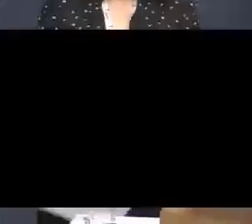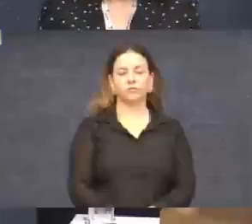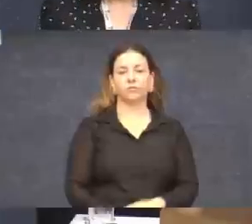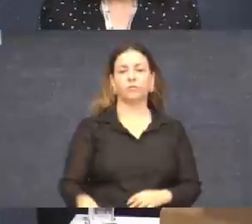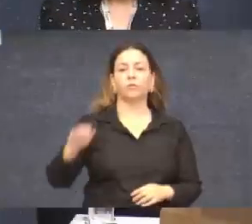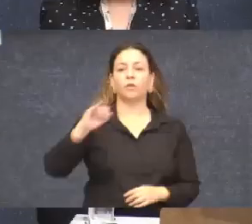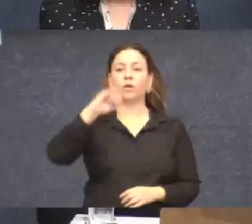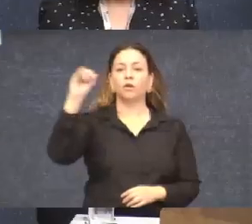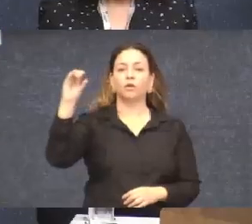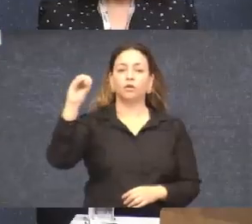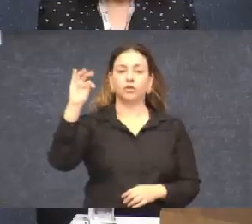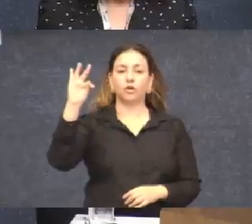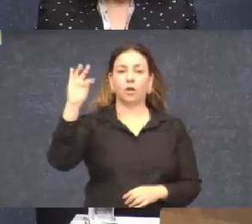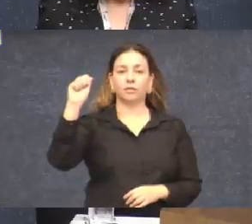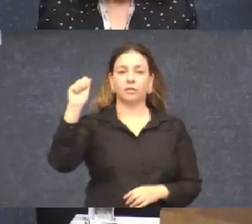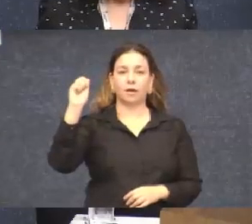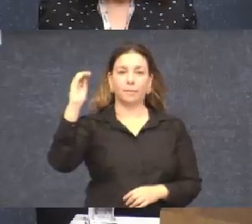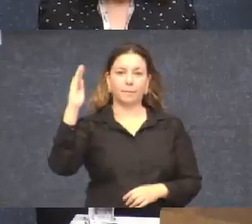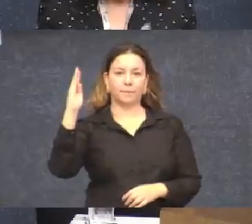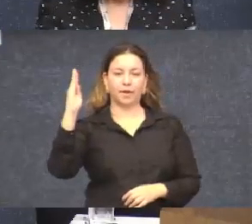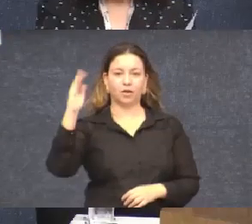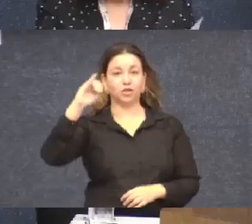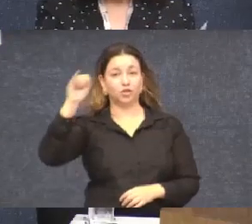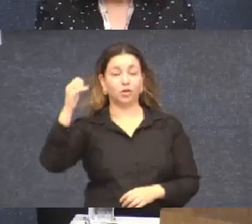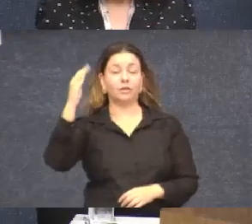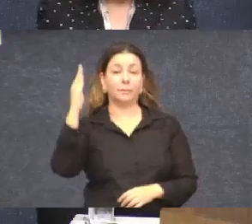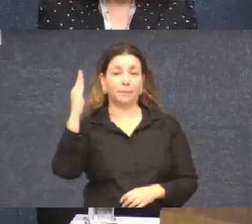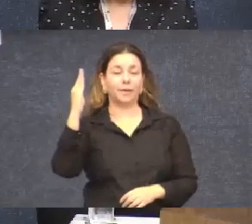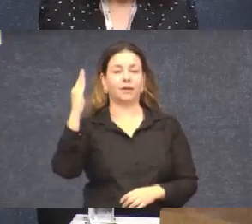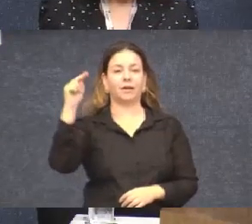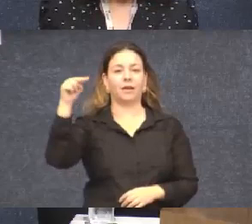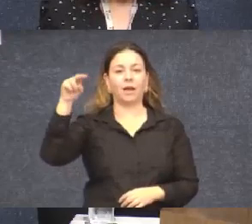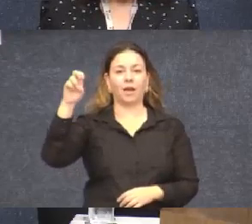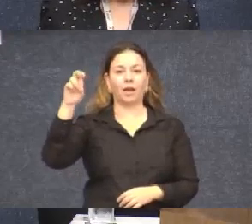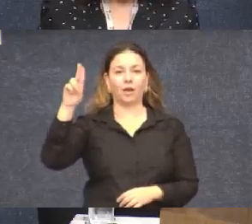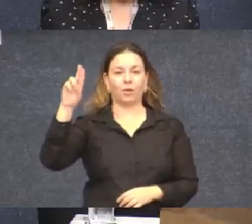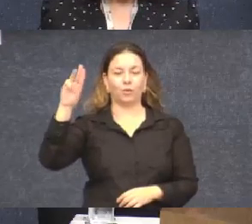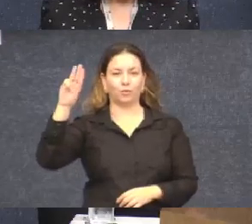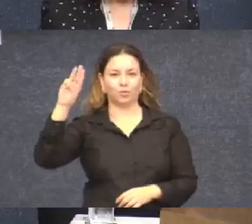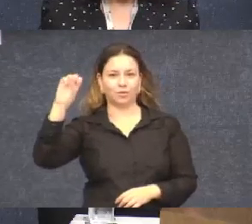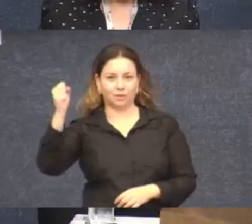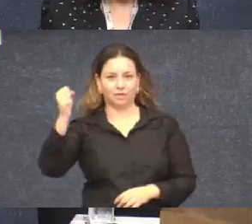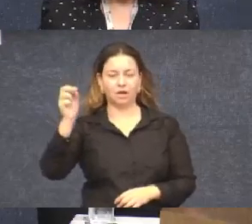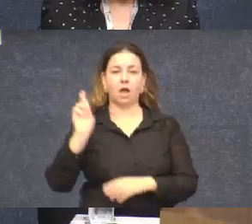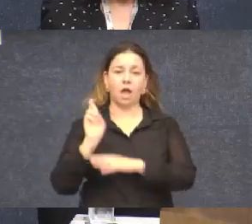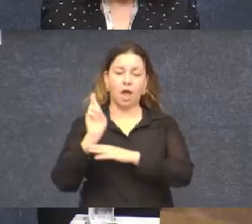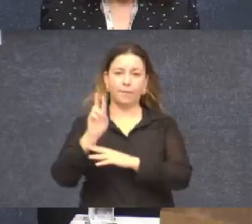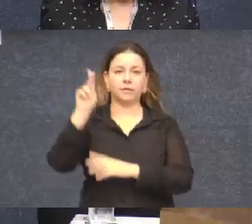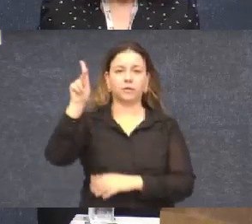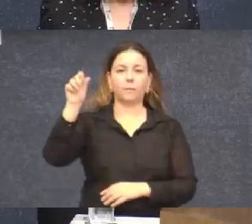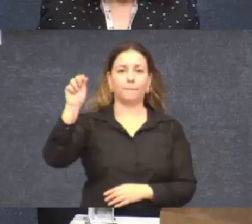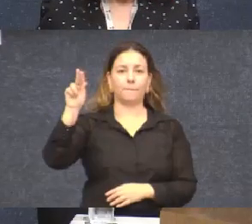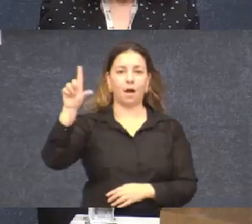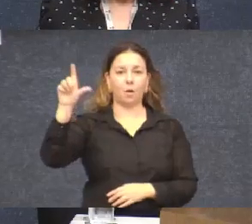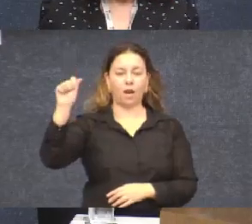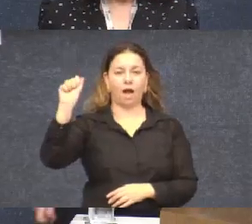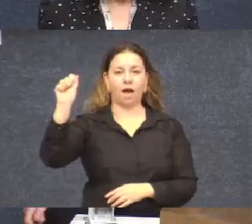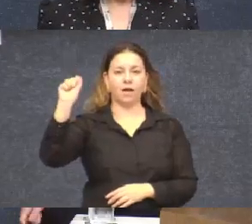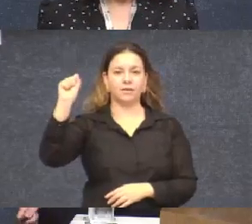JB News, representada pela Paula Assis. E a gente é só passageiro, prestes à